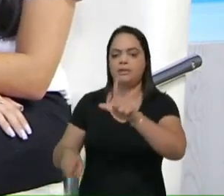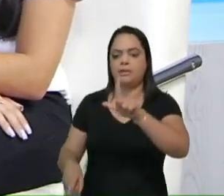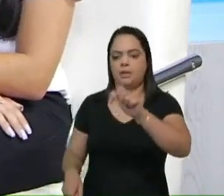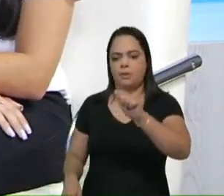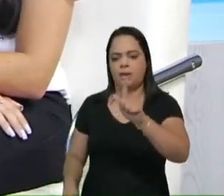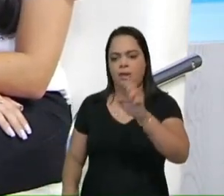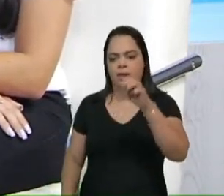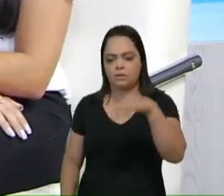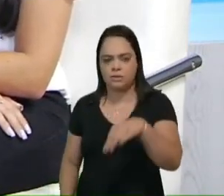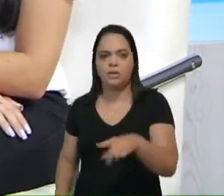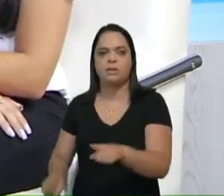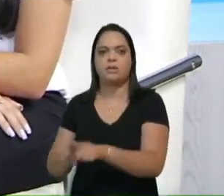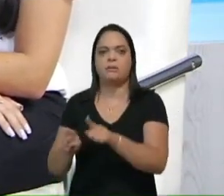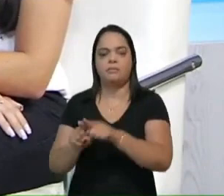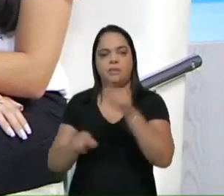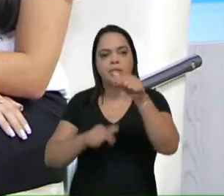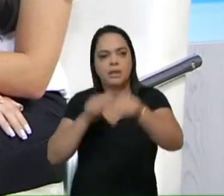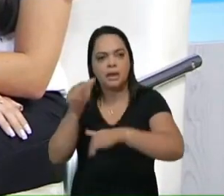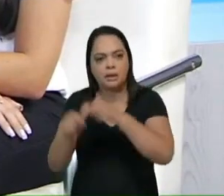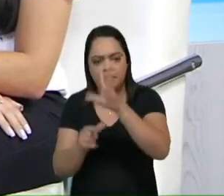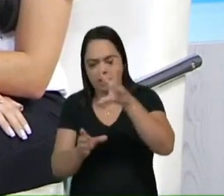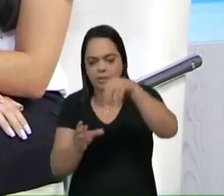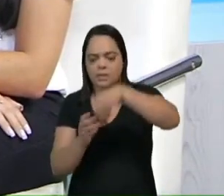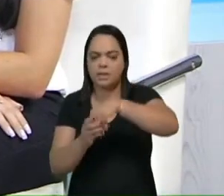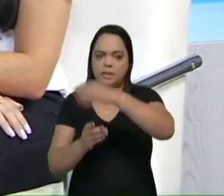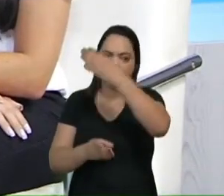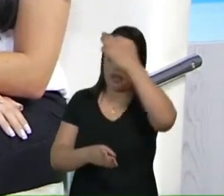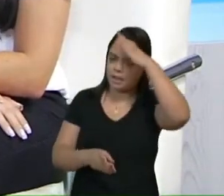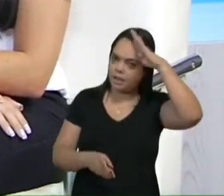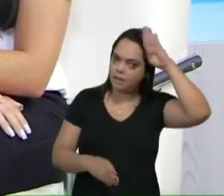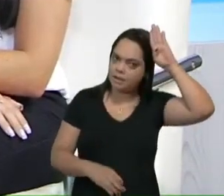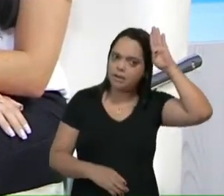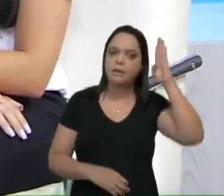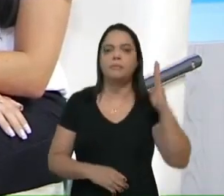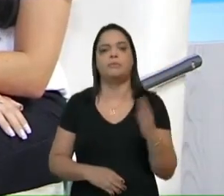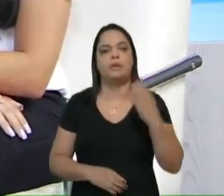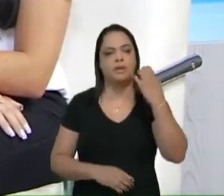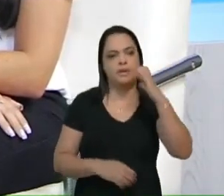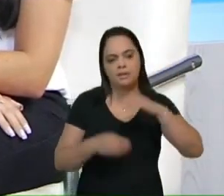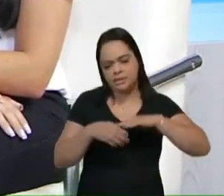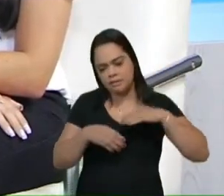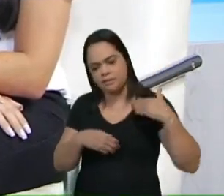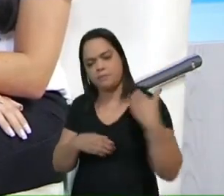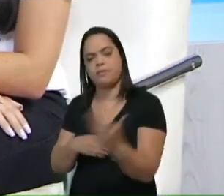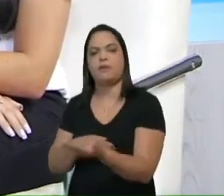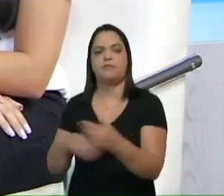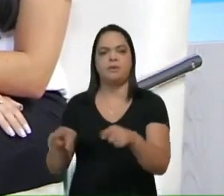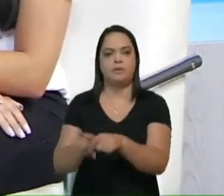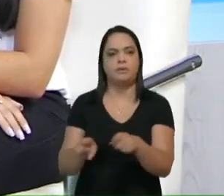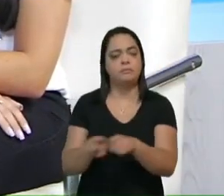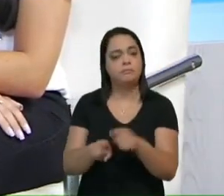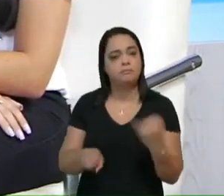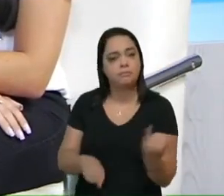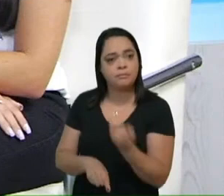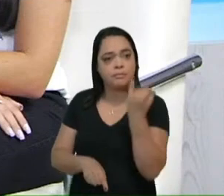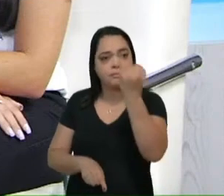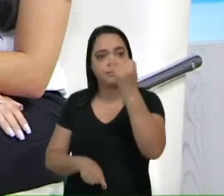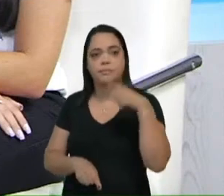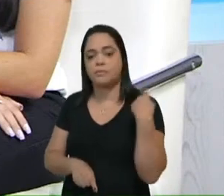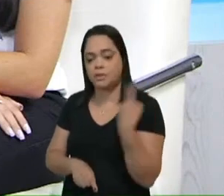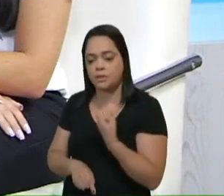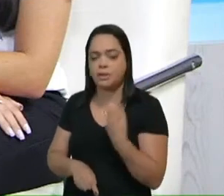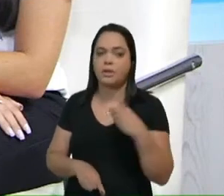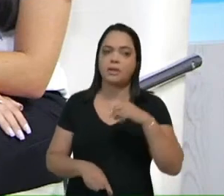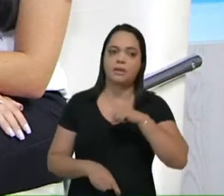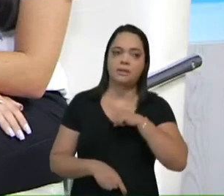eh que faz também esse trabalho dentro do ambiente acadêmico e leva ciência para fora da da Universidade isso é muito importante e a gente também tem